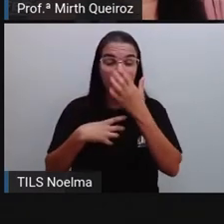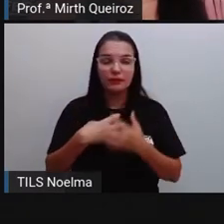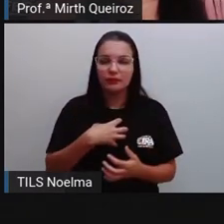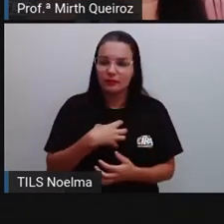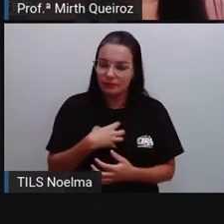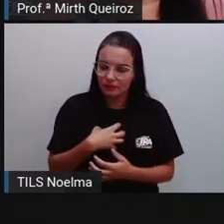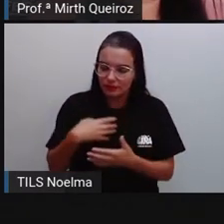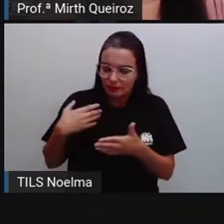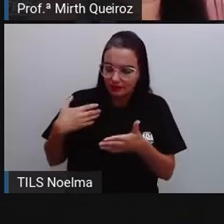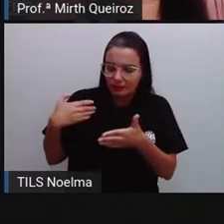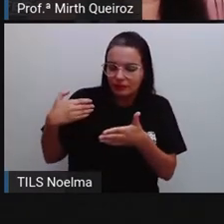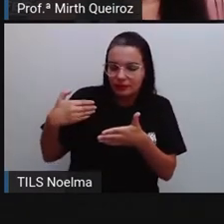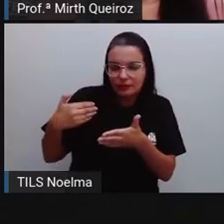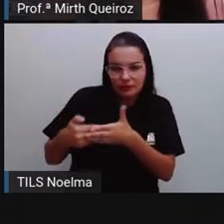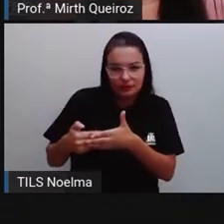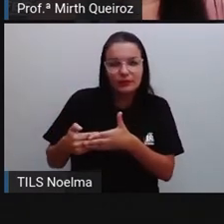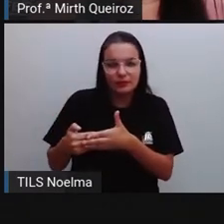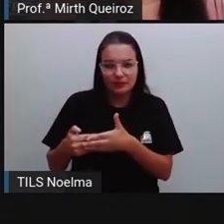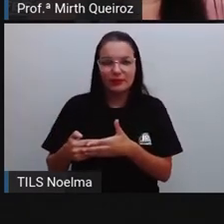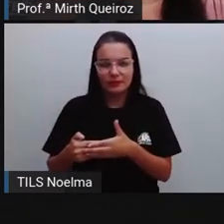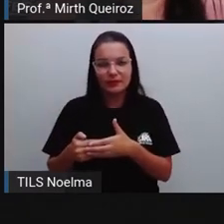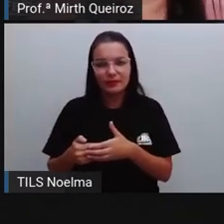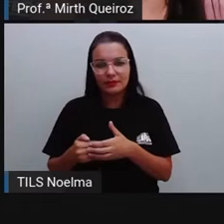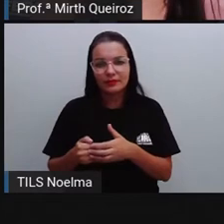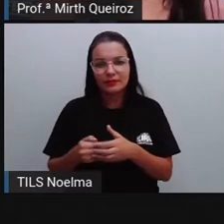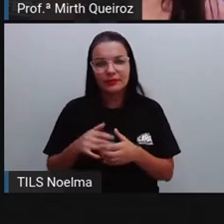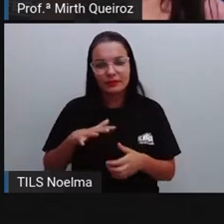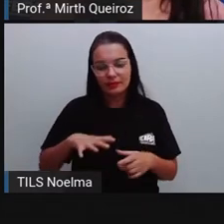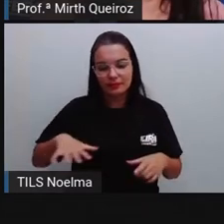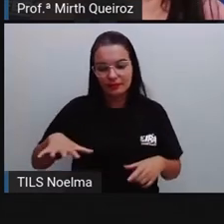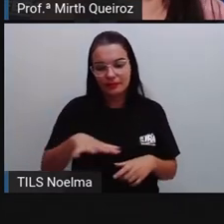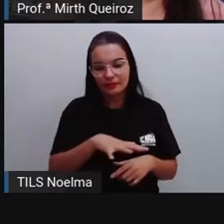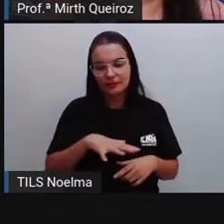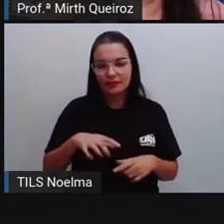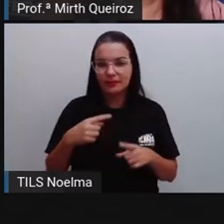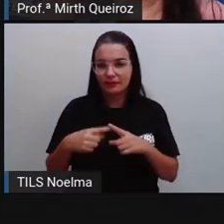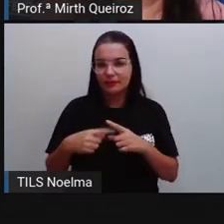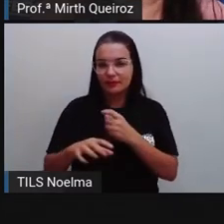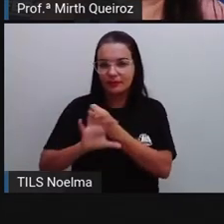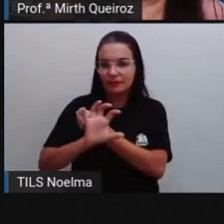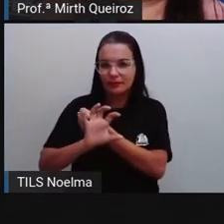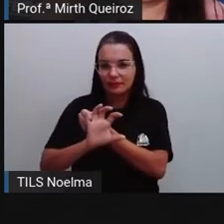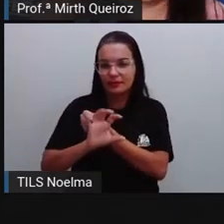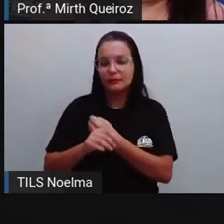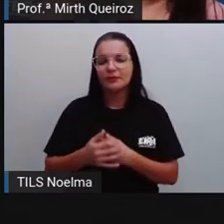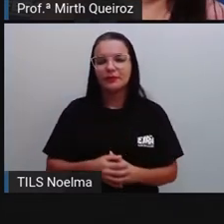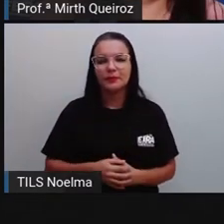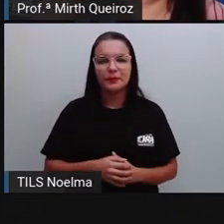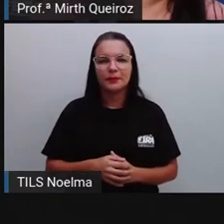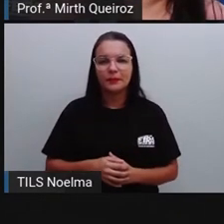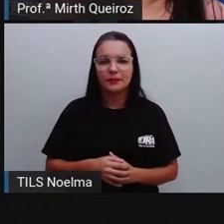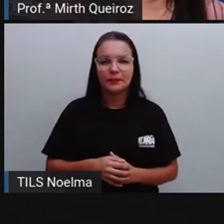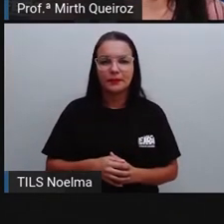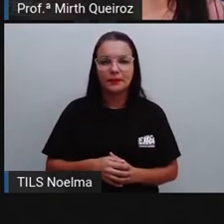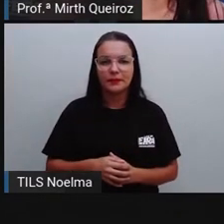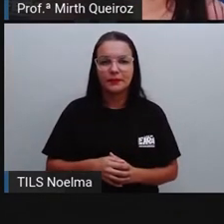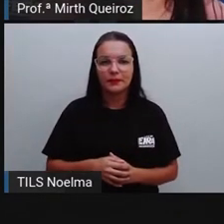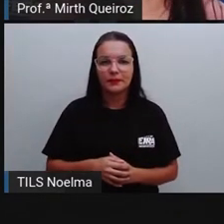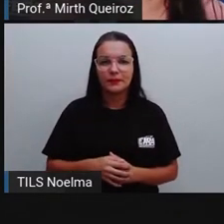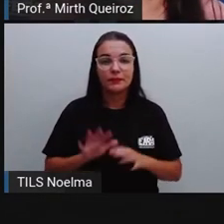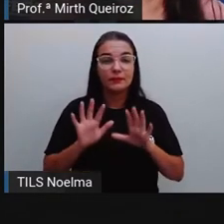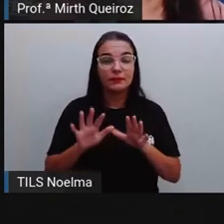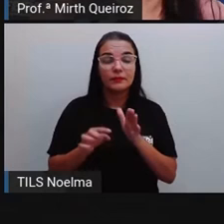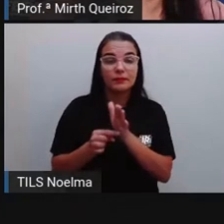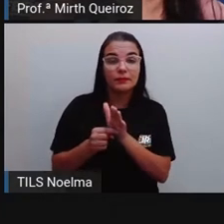uma maior proximidade, né, encurtamento aí do espaço através das chamadas de vídeo, né? Os